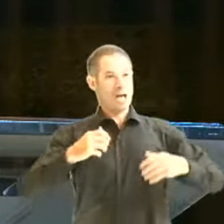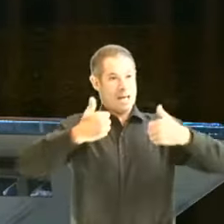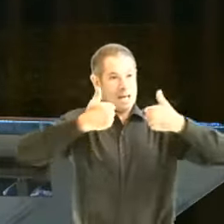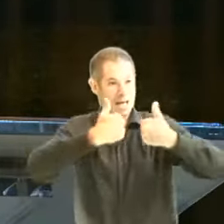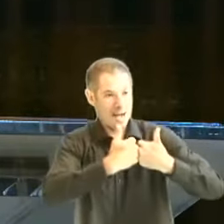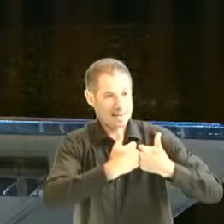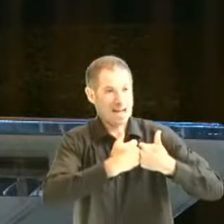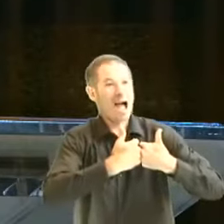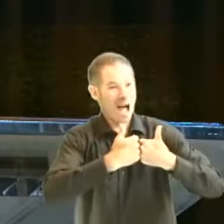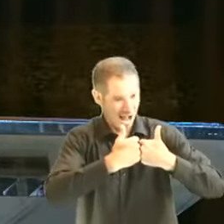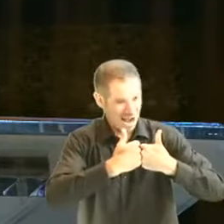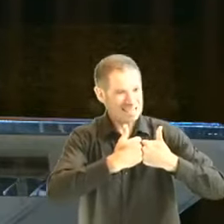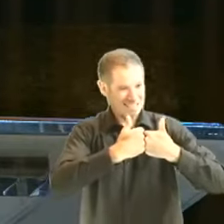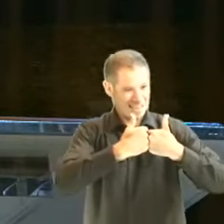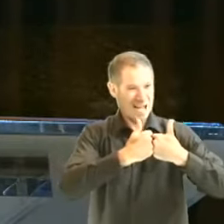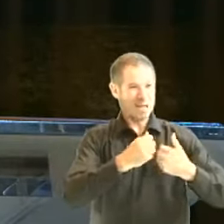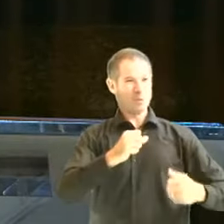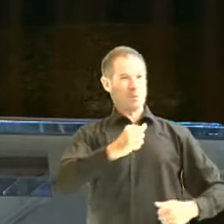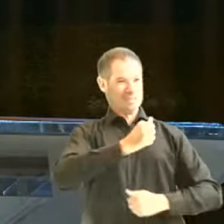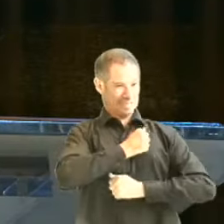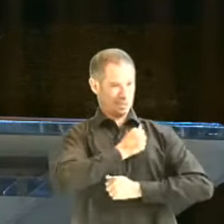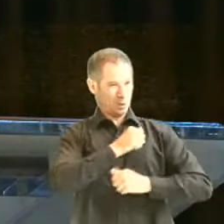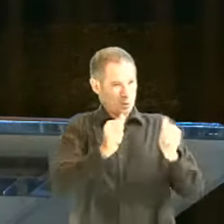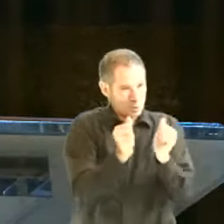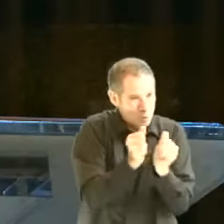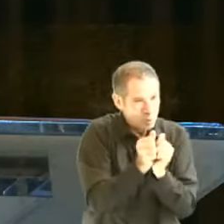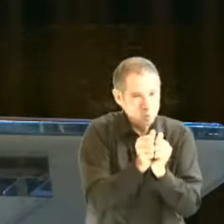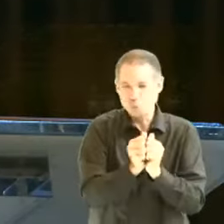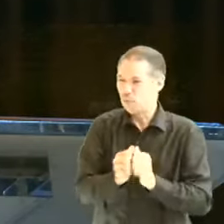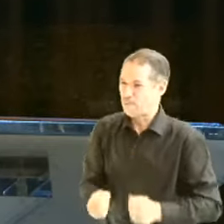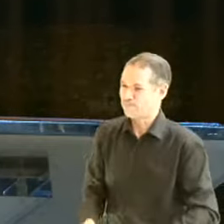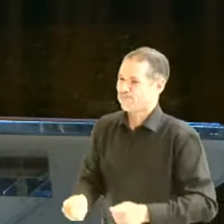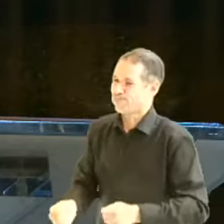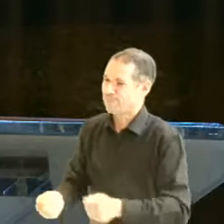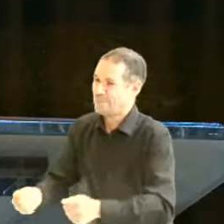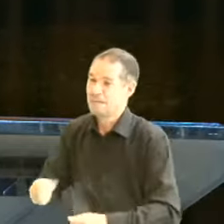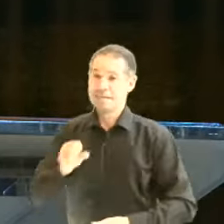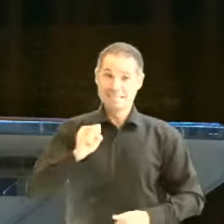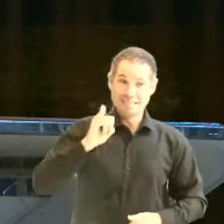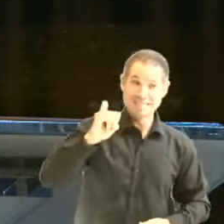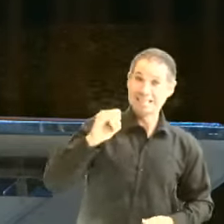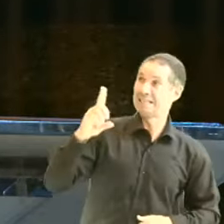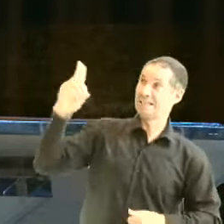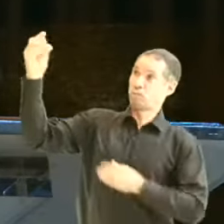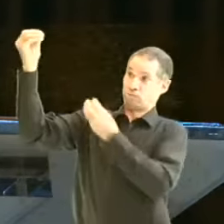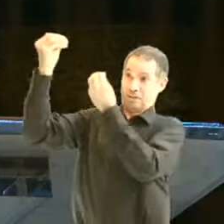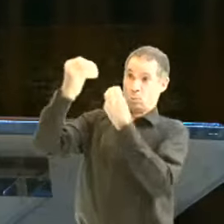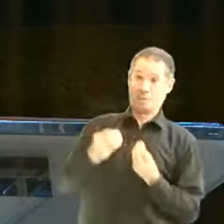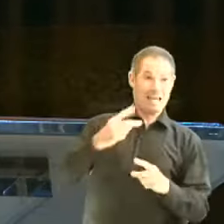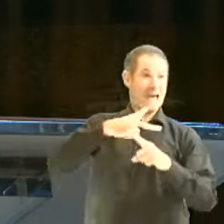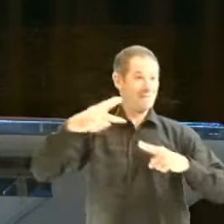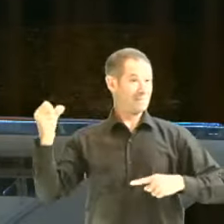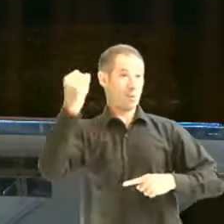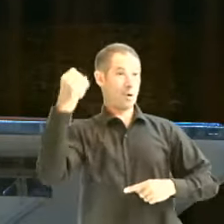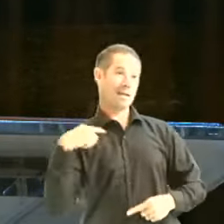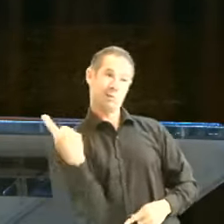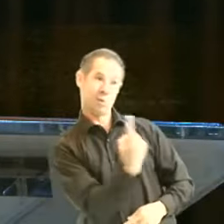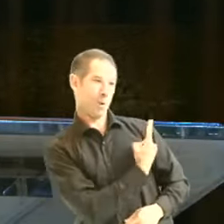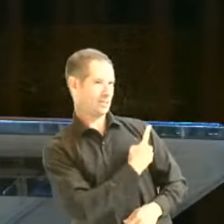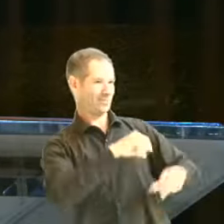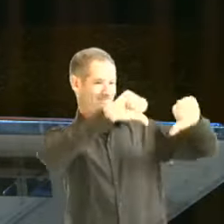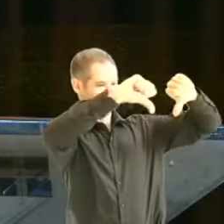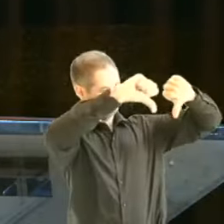os sacerdotes, para dizer, se Deus não nos der a vitória, a gente não